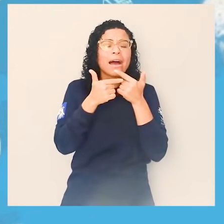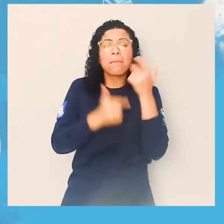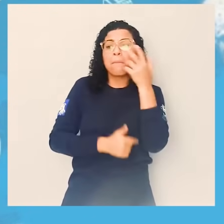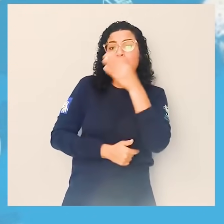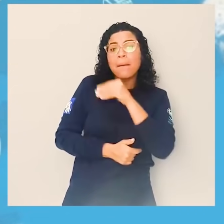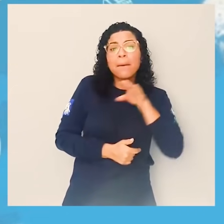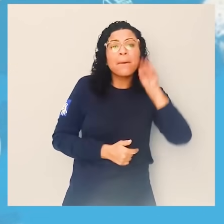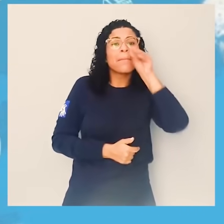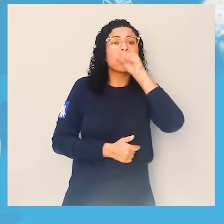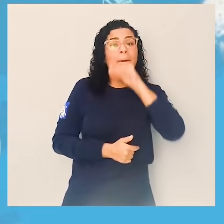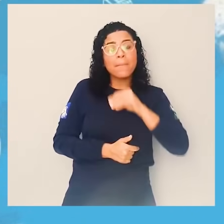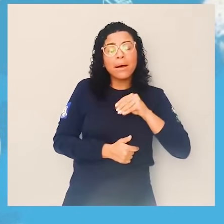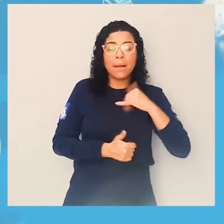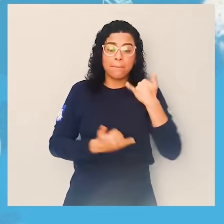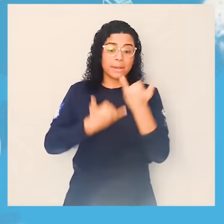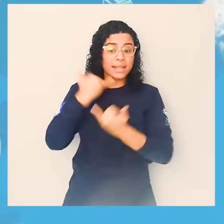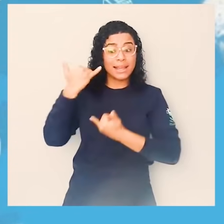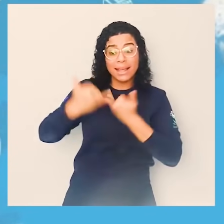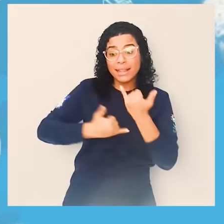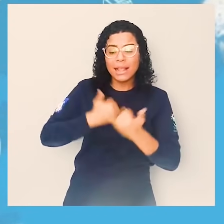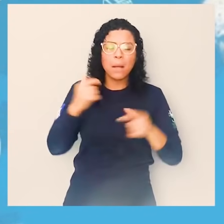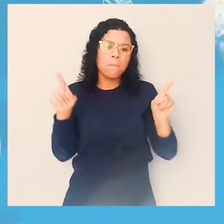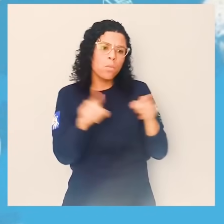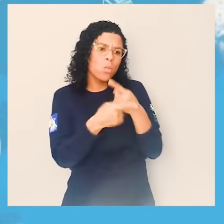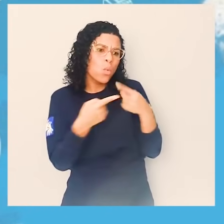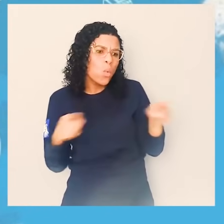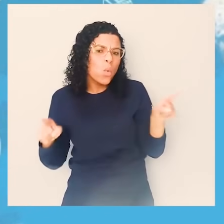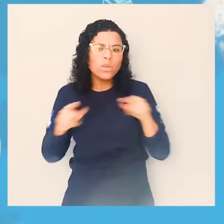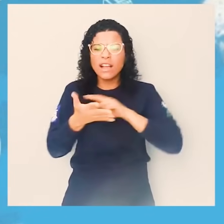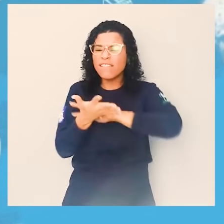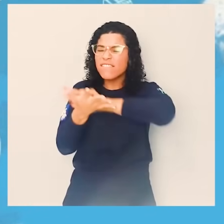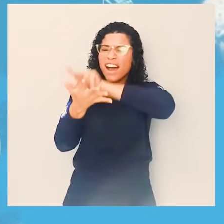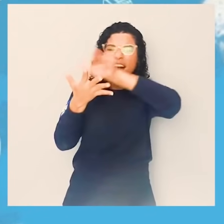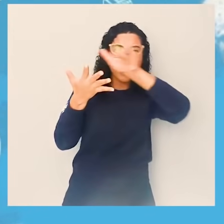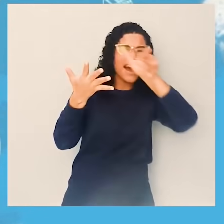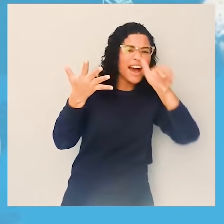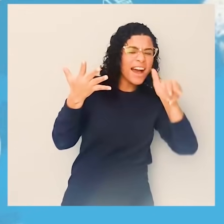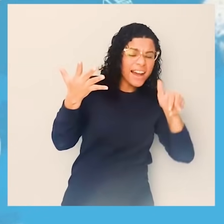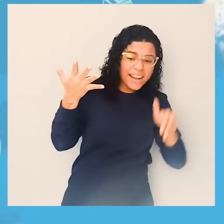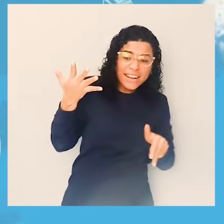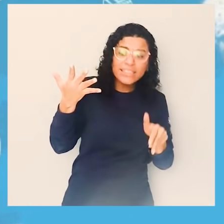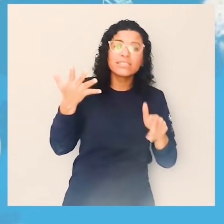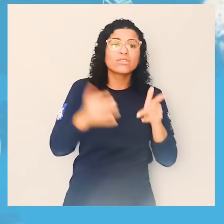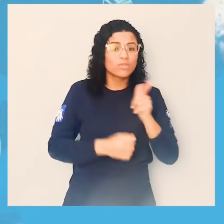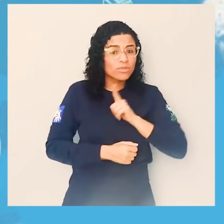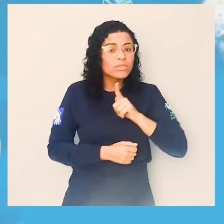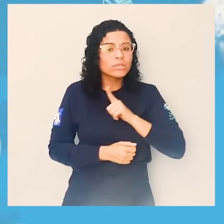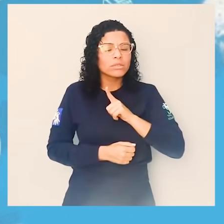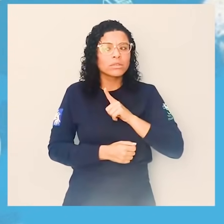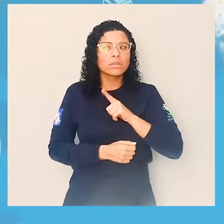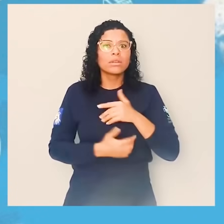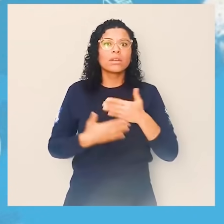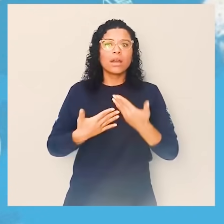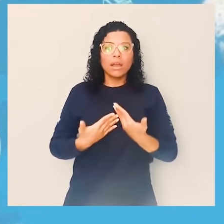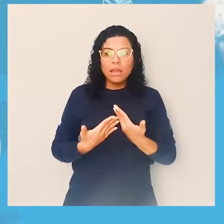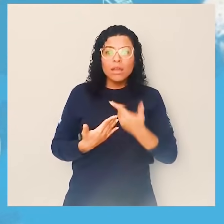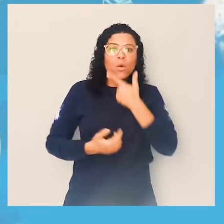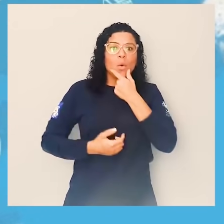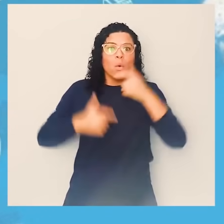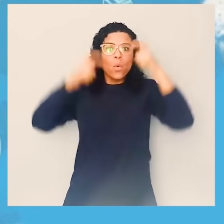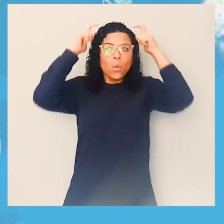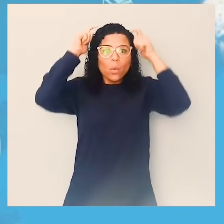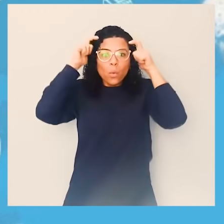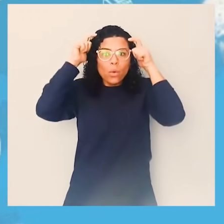canções de roda, de amor, de brincadeira e música de banda, de fanfarra, de orquestras. O reizinho